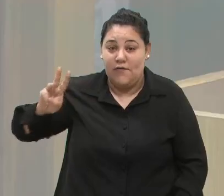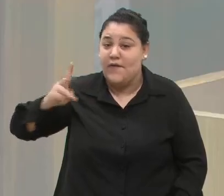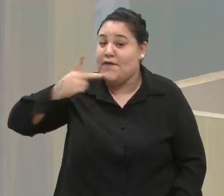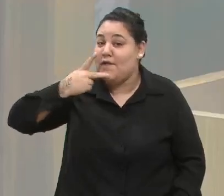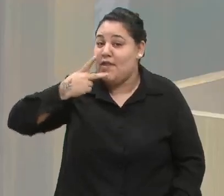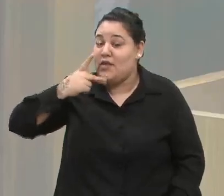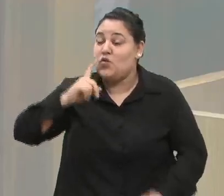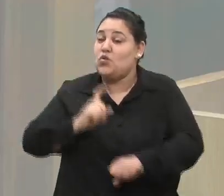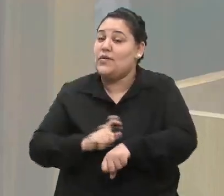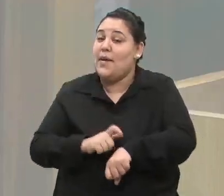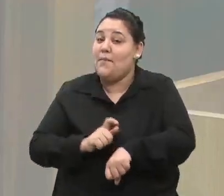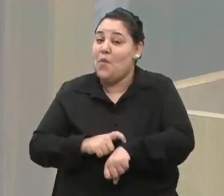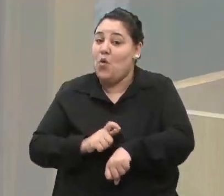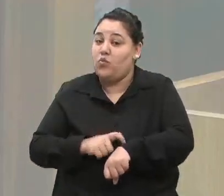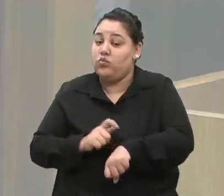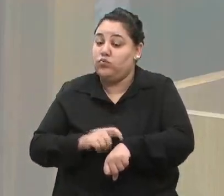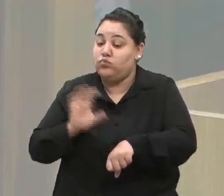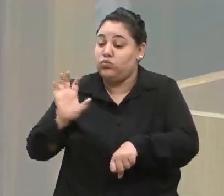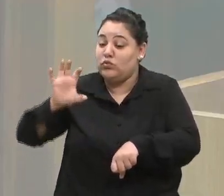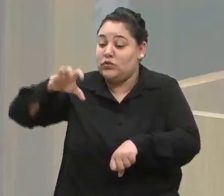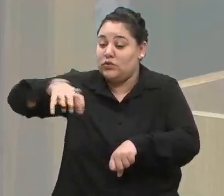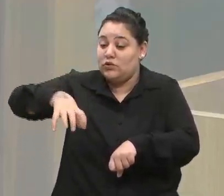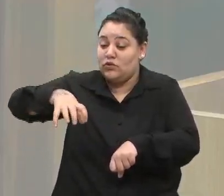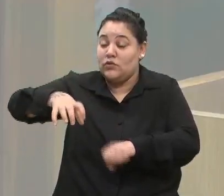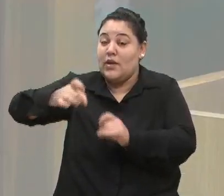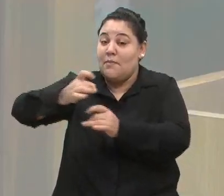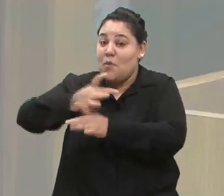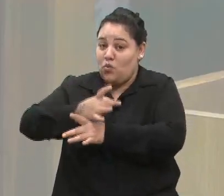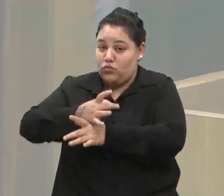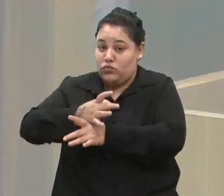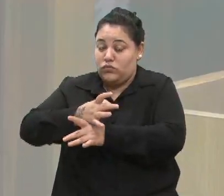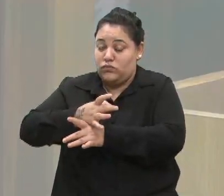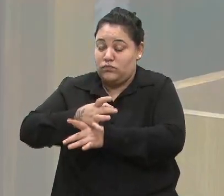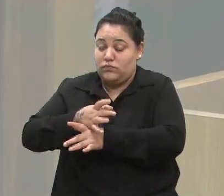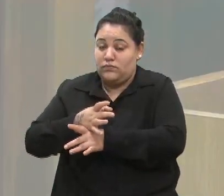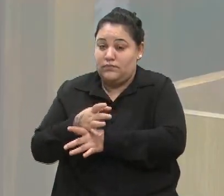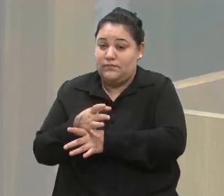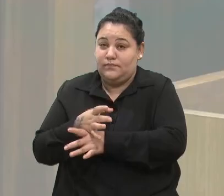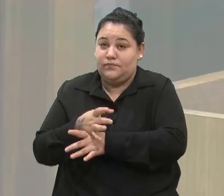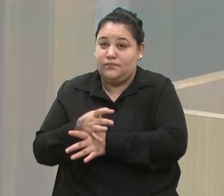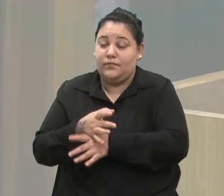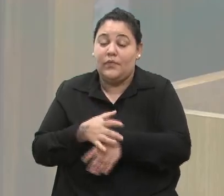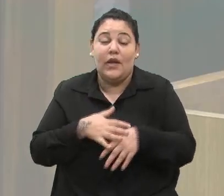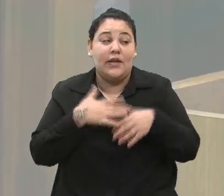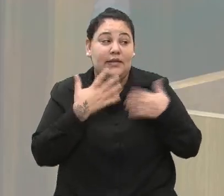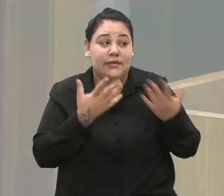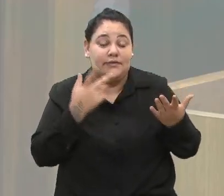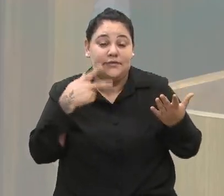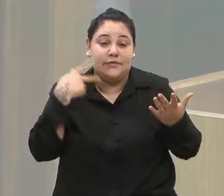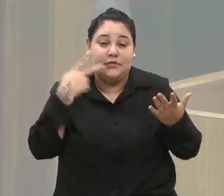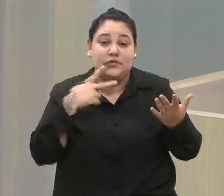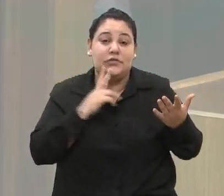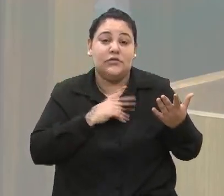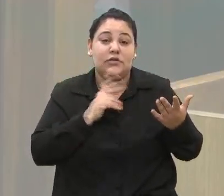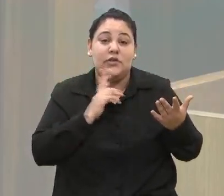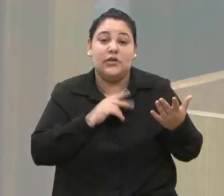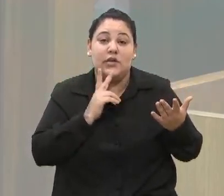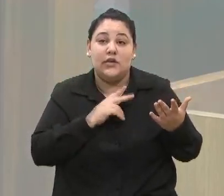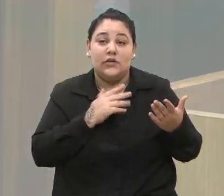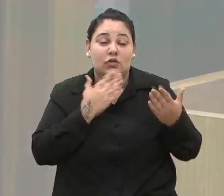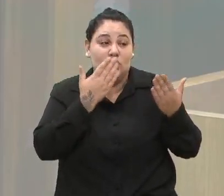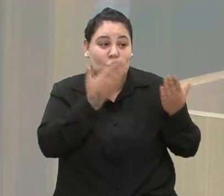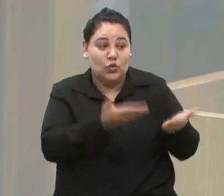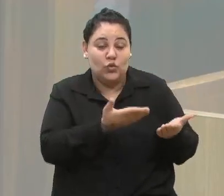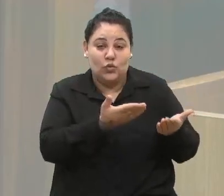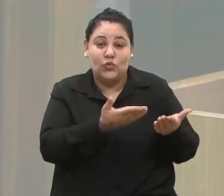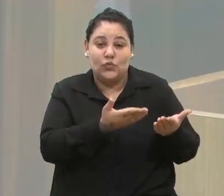para que o setor materno-infantil tivesse pronto. E aí, vereador Renato, o senhor que é o decano